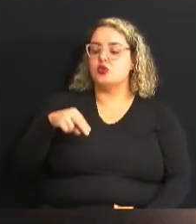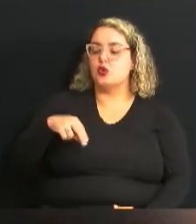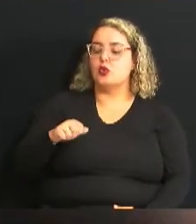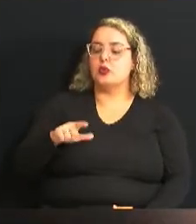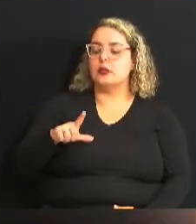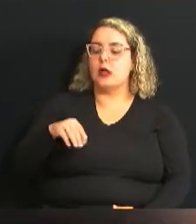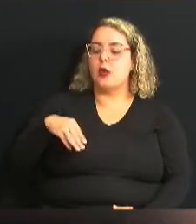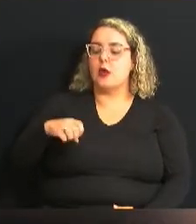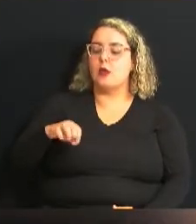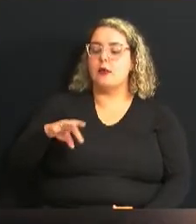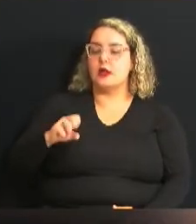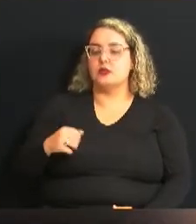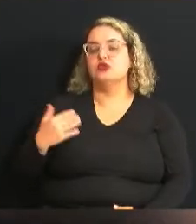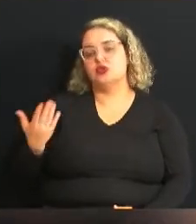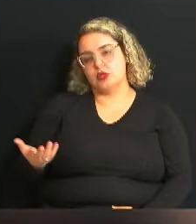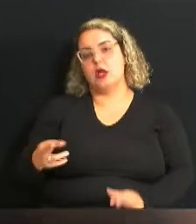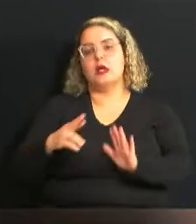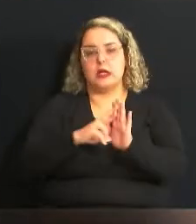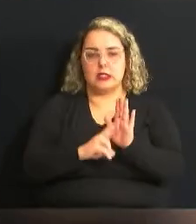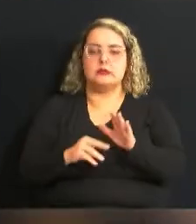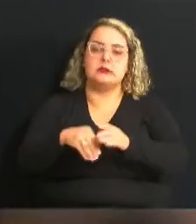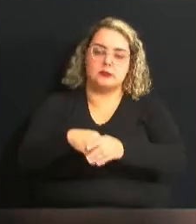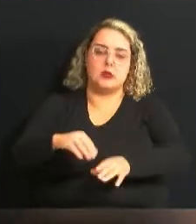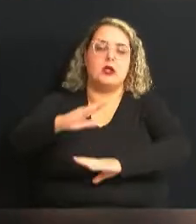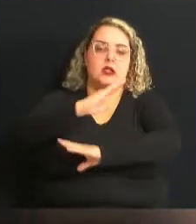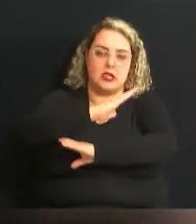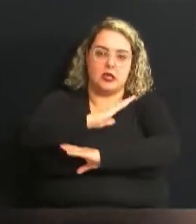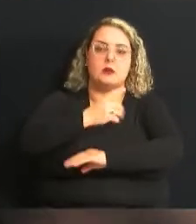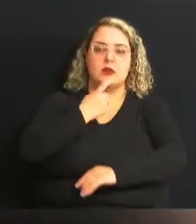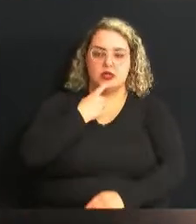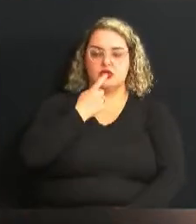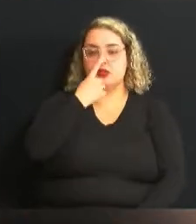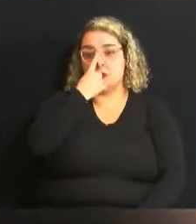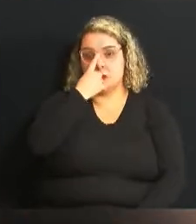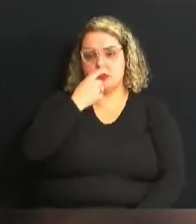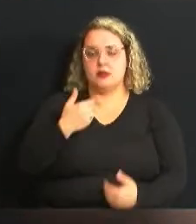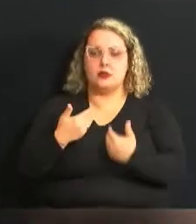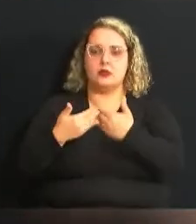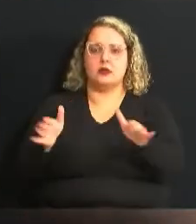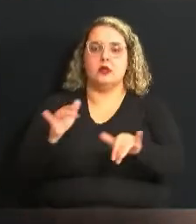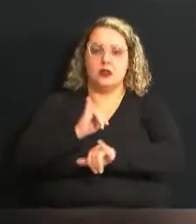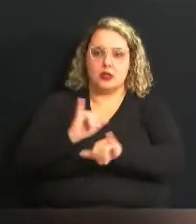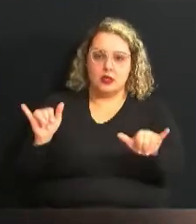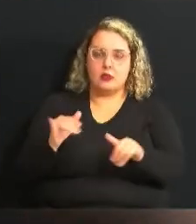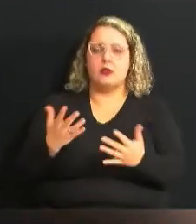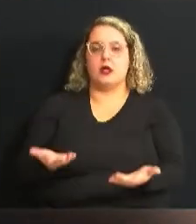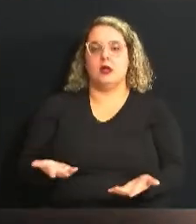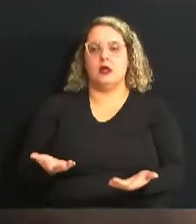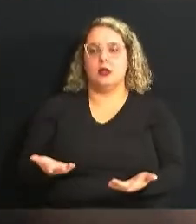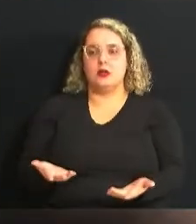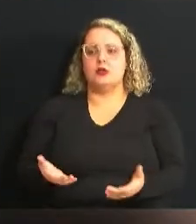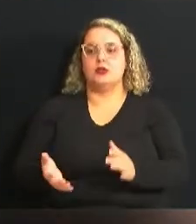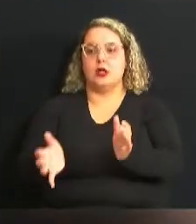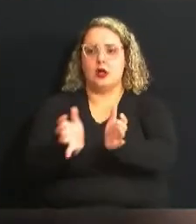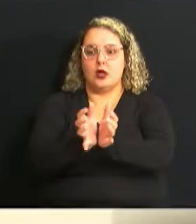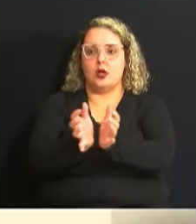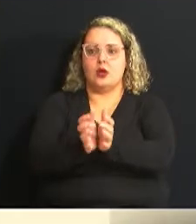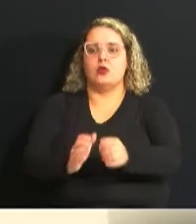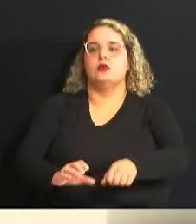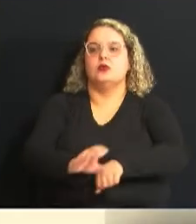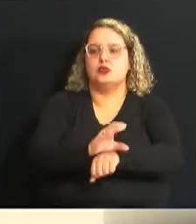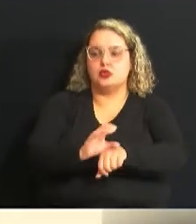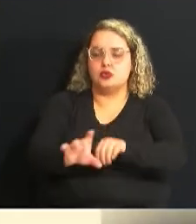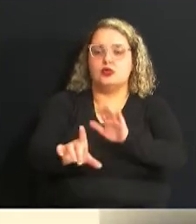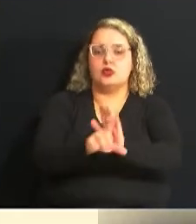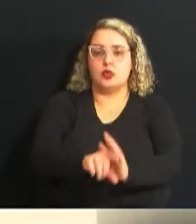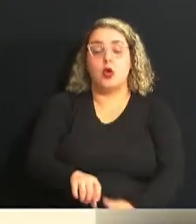ocasional, conforme as regras da Câmara Municipal de Campinas. Então, declaro aberta a reunião da Comissão de Constituição e Legalidade.